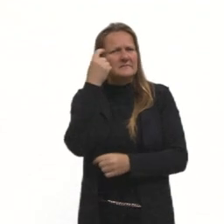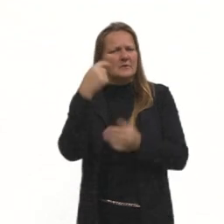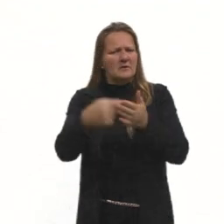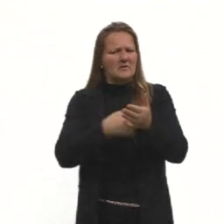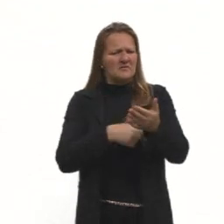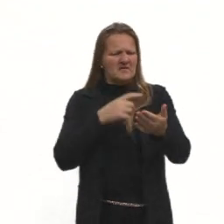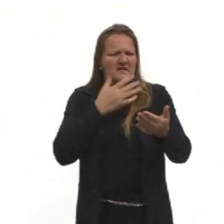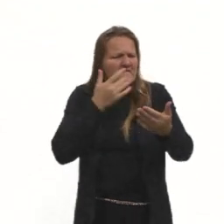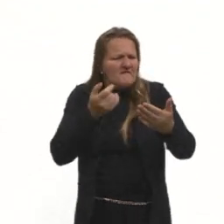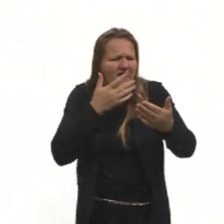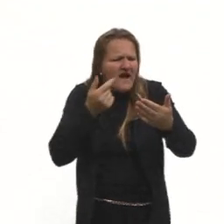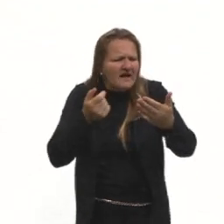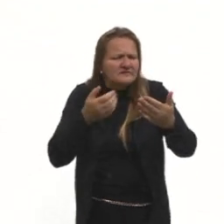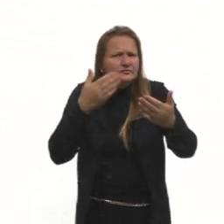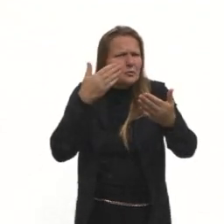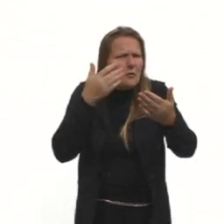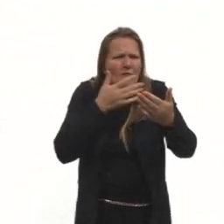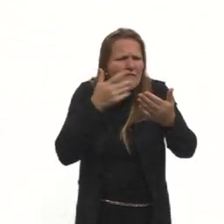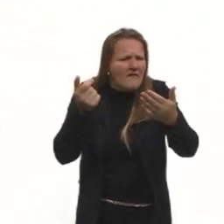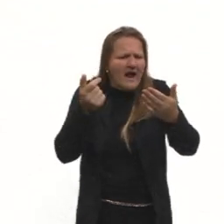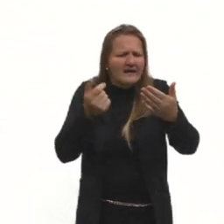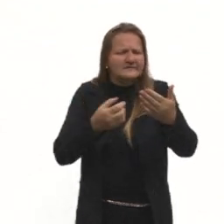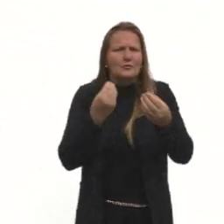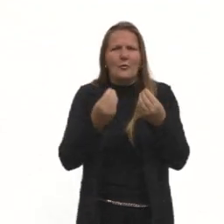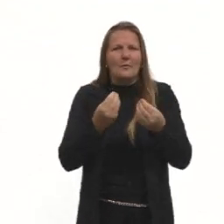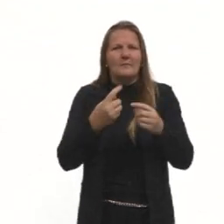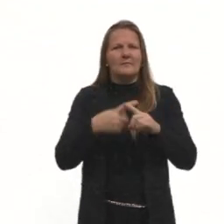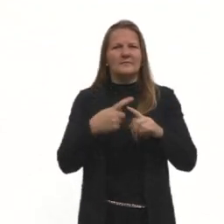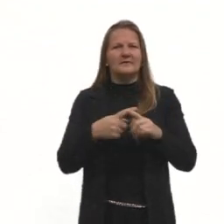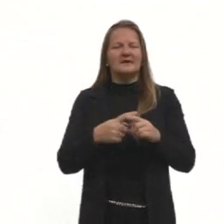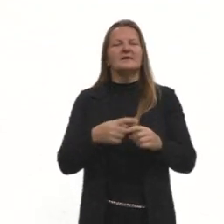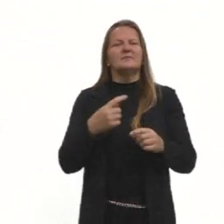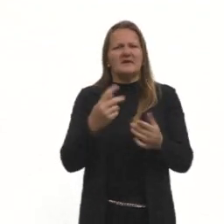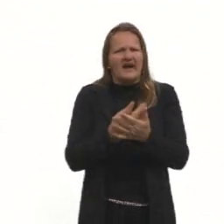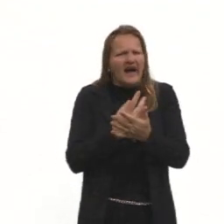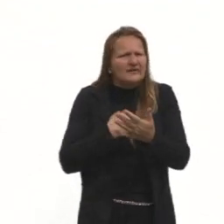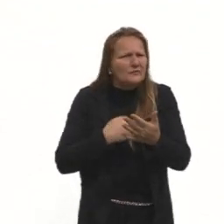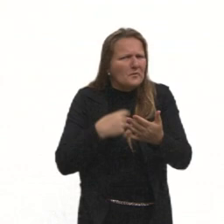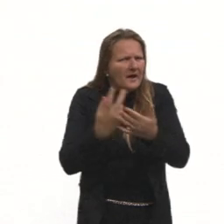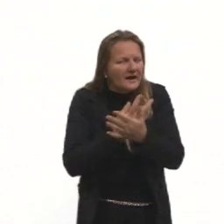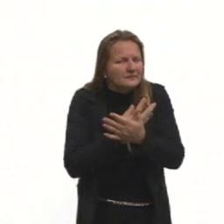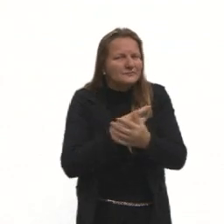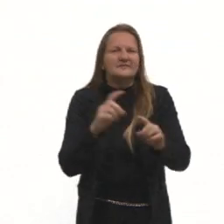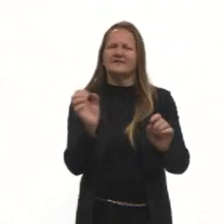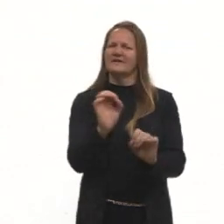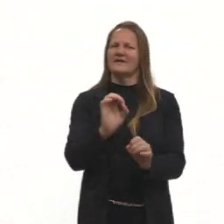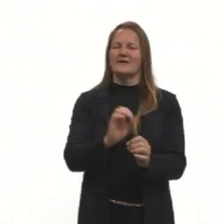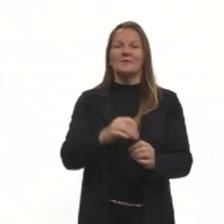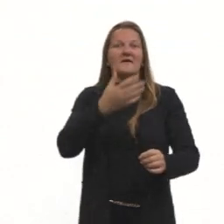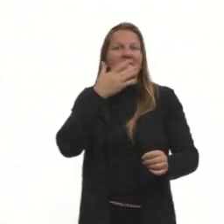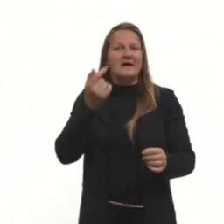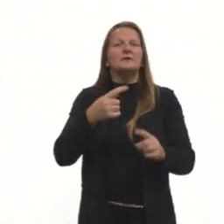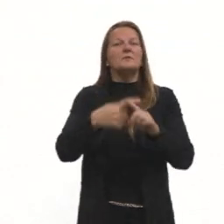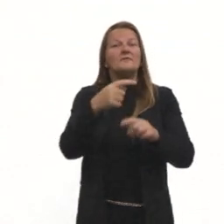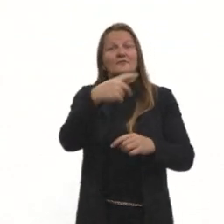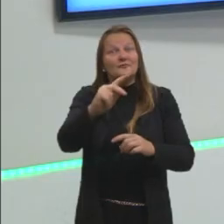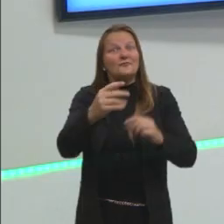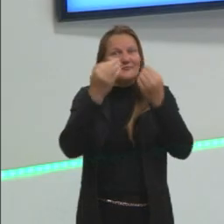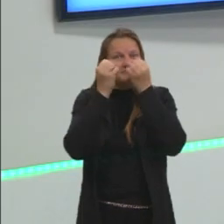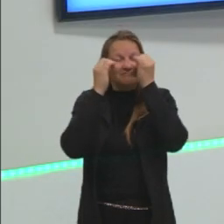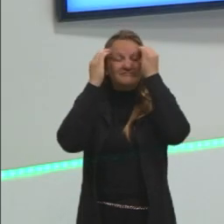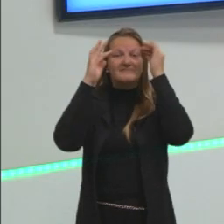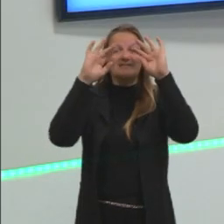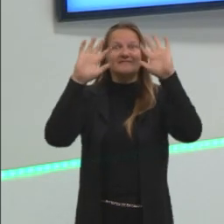né ah se tá fácil é porque Ah por que tá errado é porque não gente se tá fácil é porque Vocês